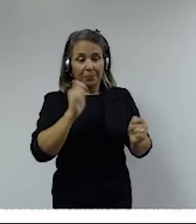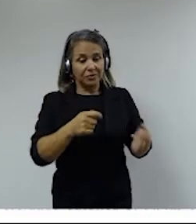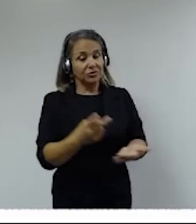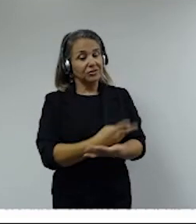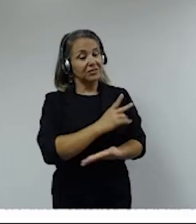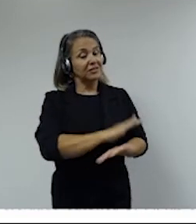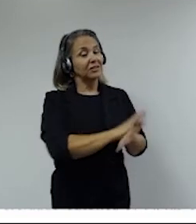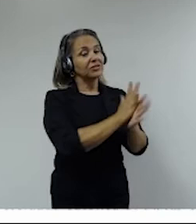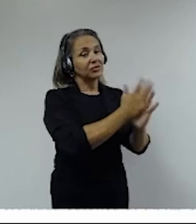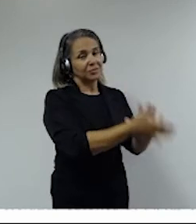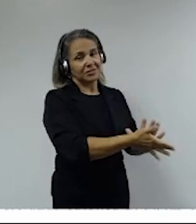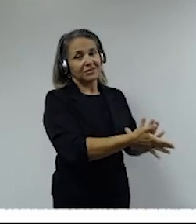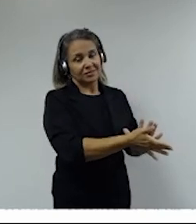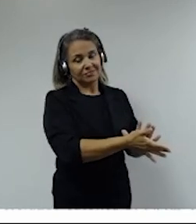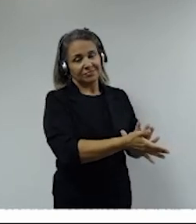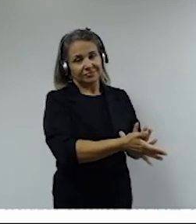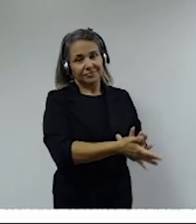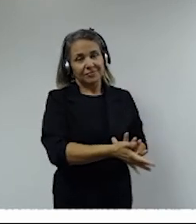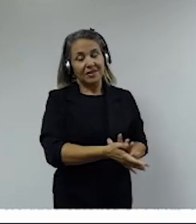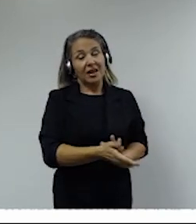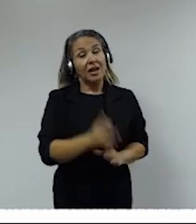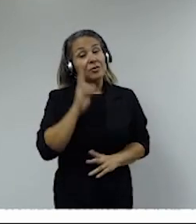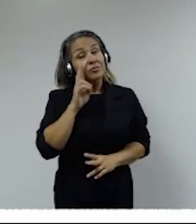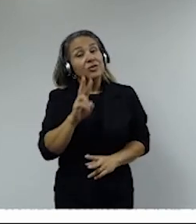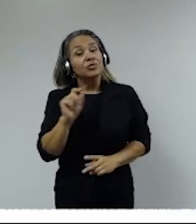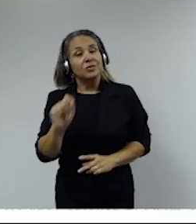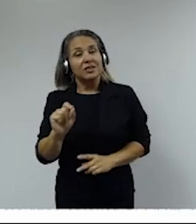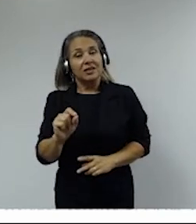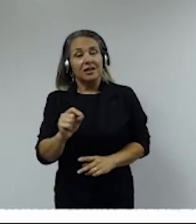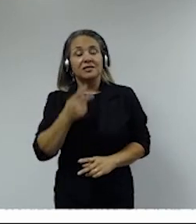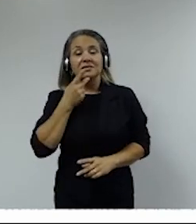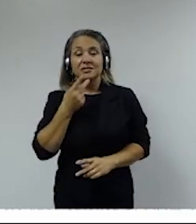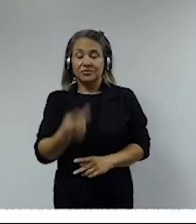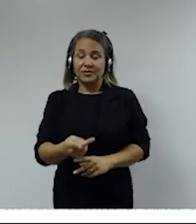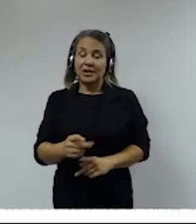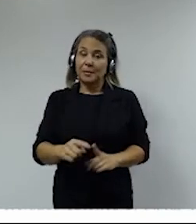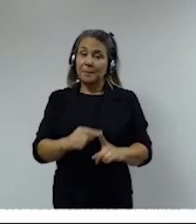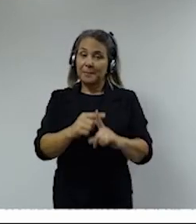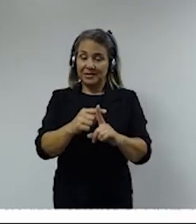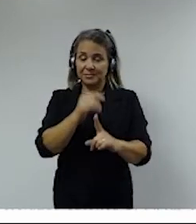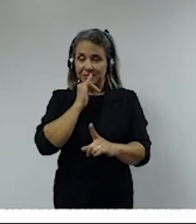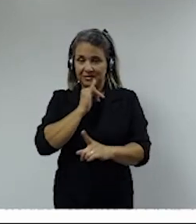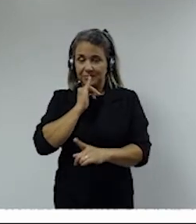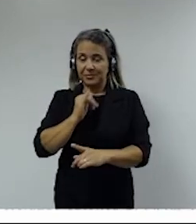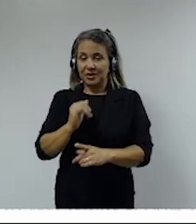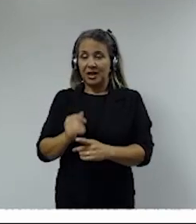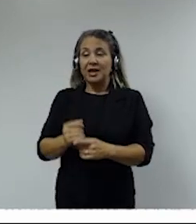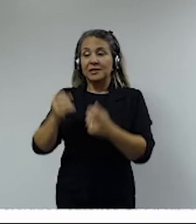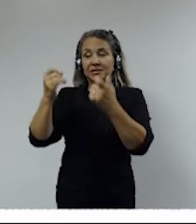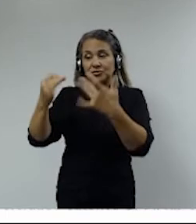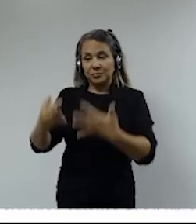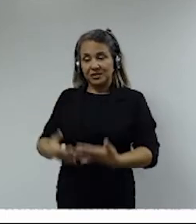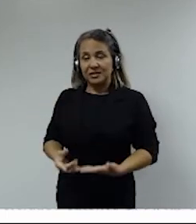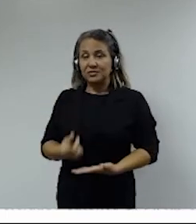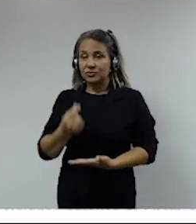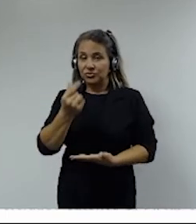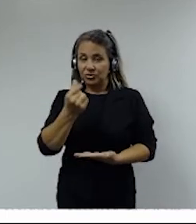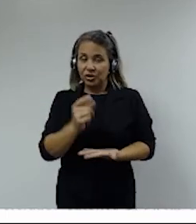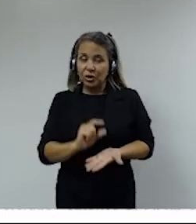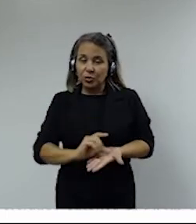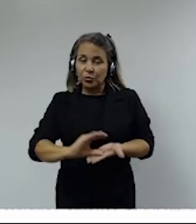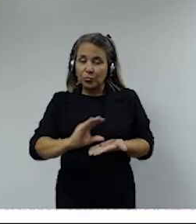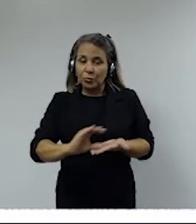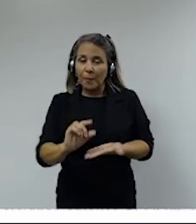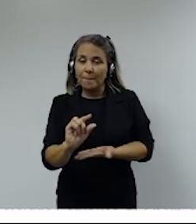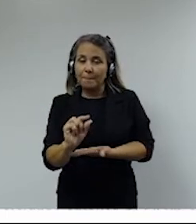discriminação. Então, vejam que, na verdade, quando a gente fala, e mais, quando nós estamos falando de recursos escassos, vejam